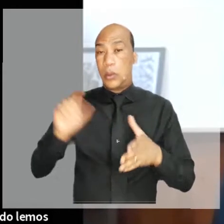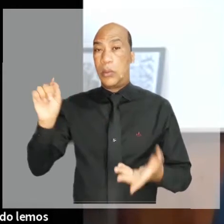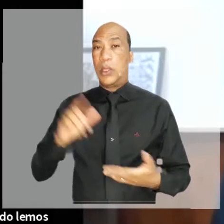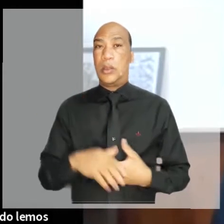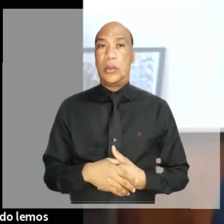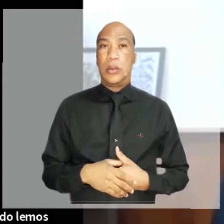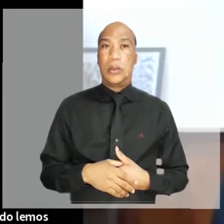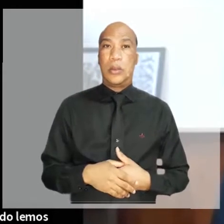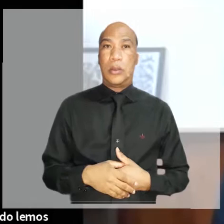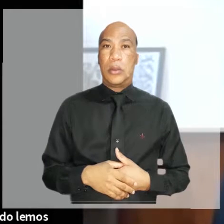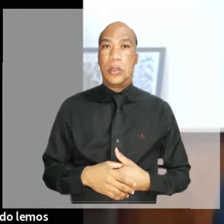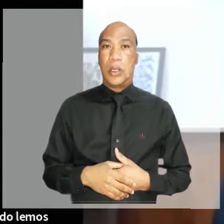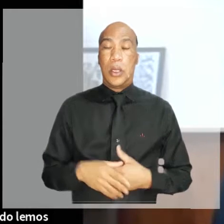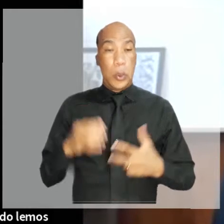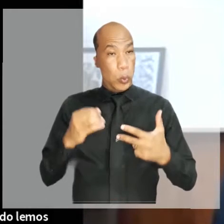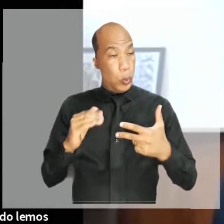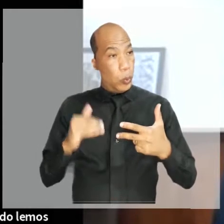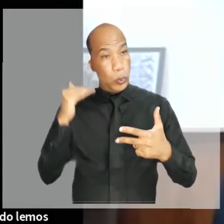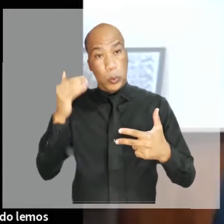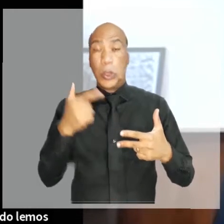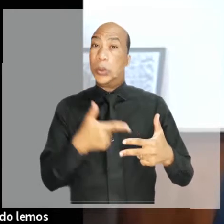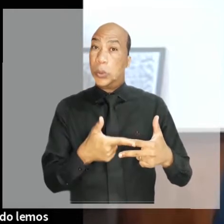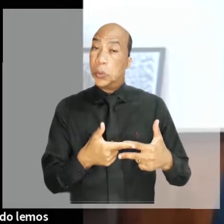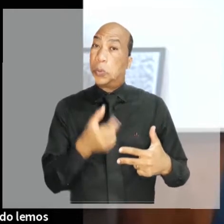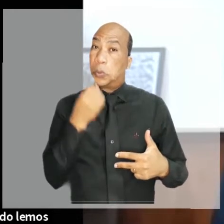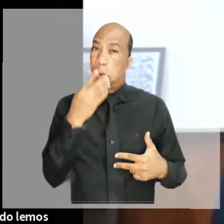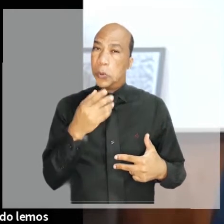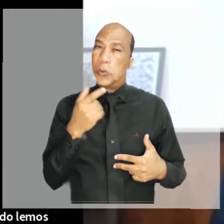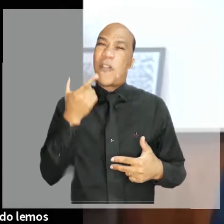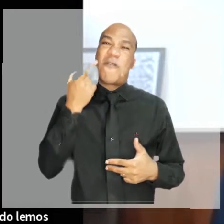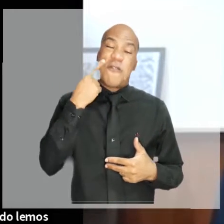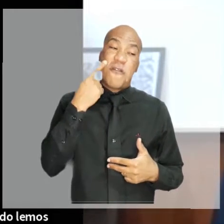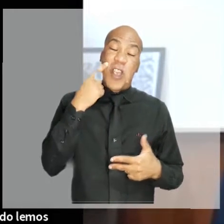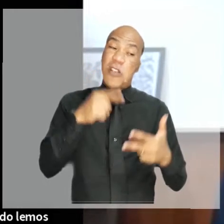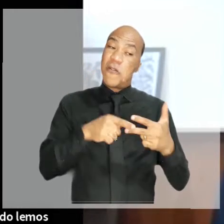hoje como um potencial beneficiário, né, de